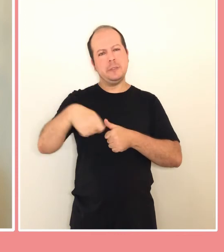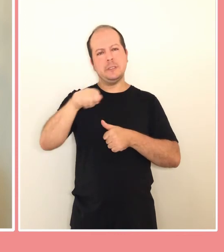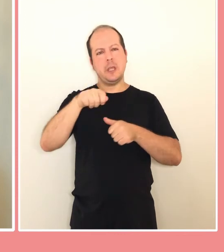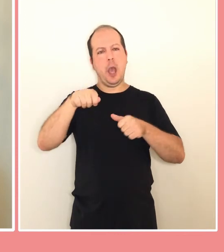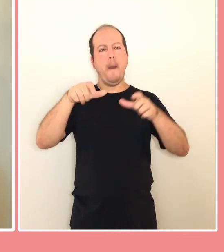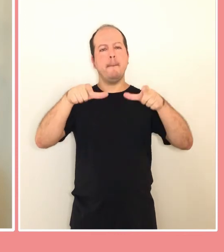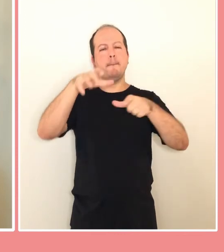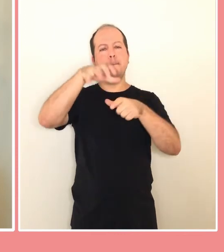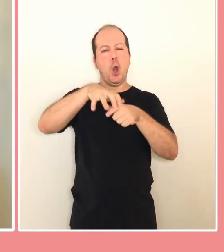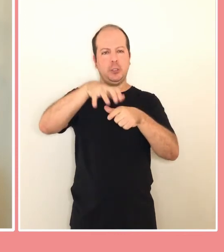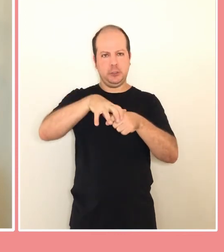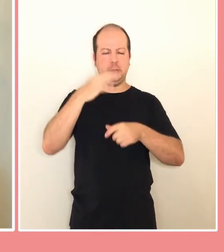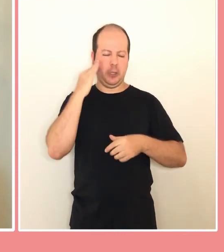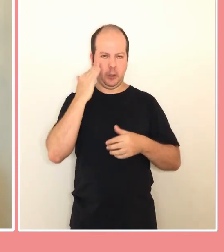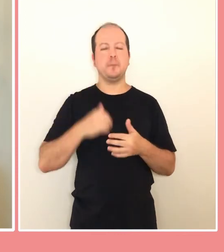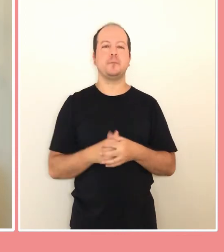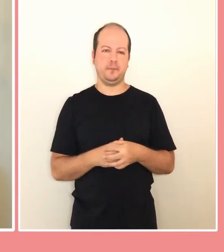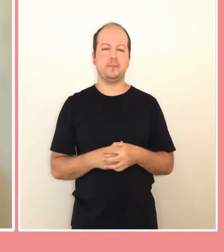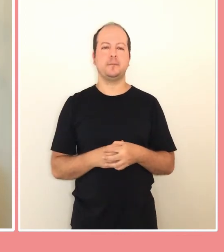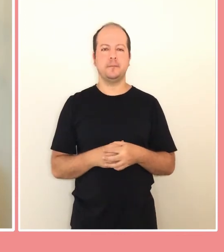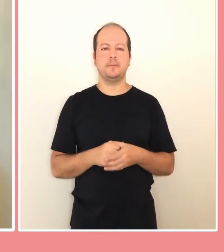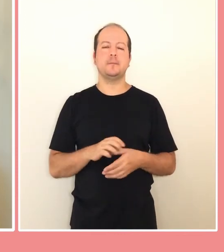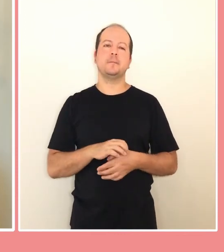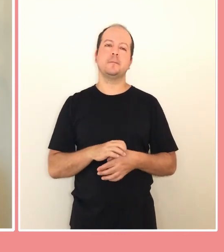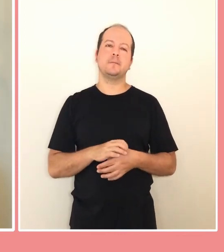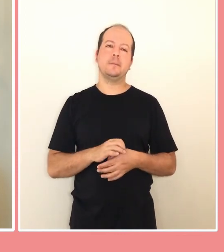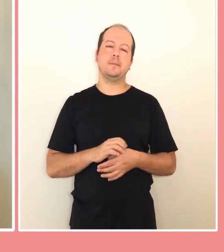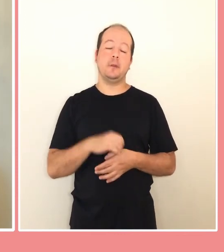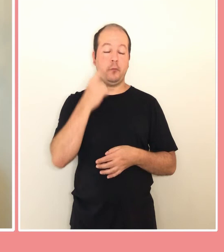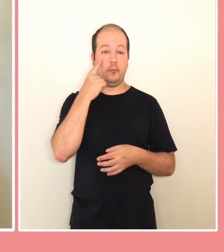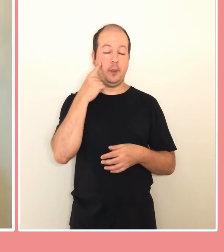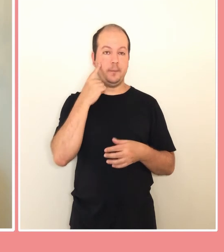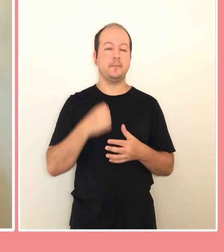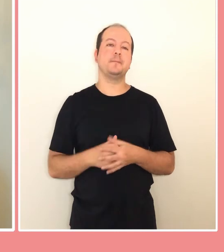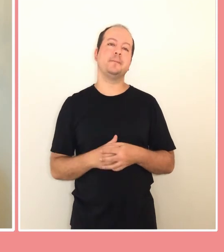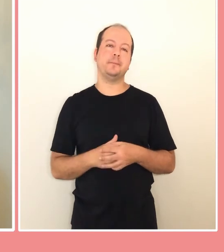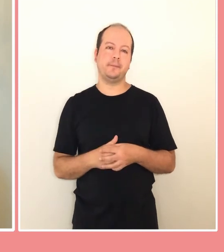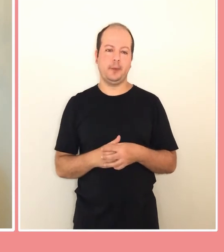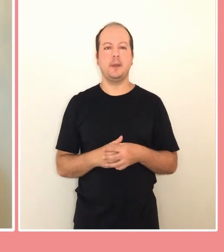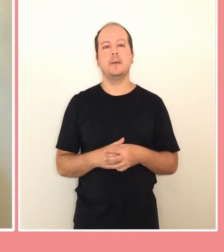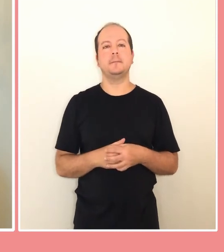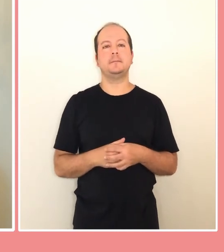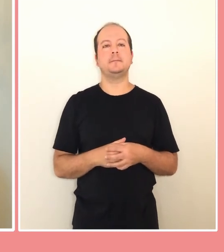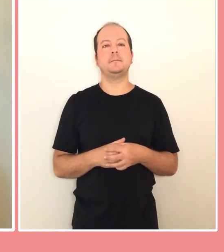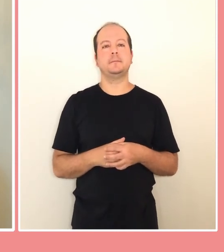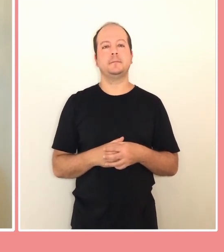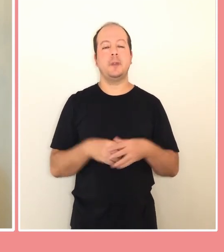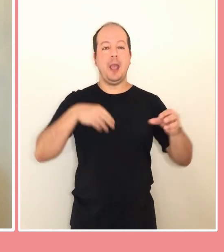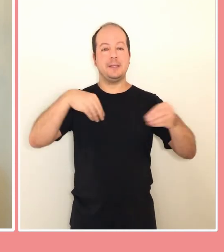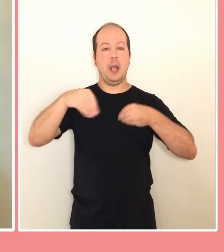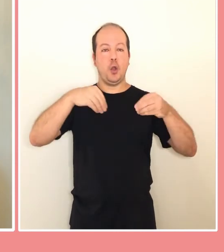para também não impedir esse encaixe. Então, vamos lá. A sacola bem